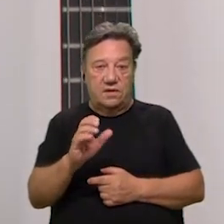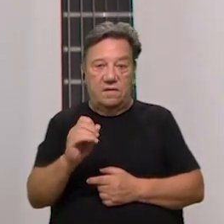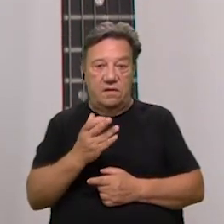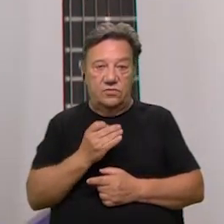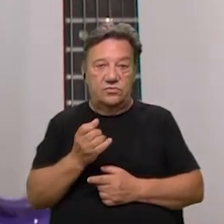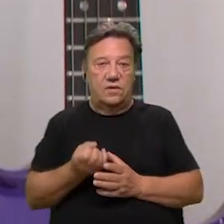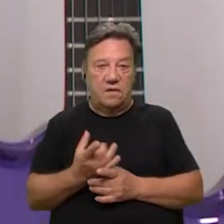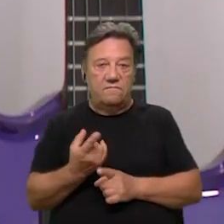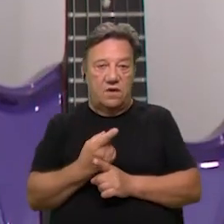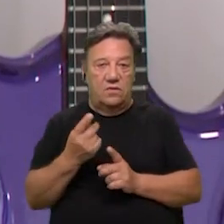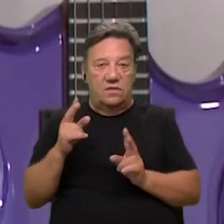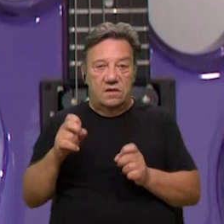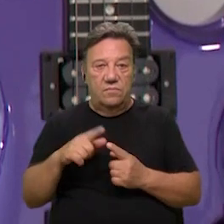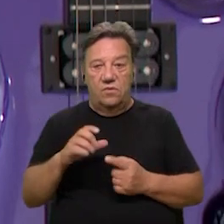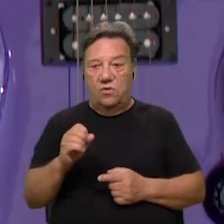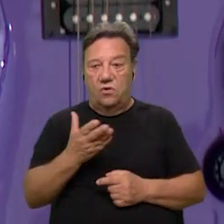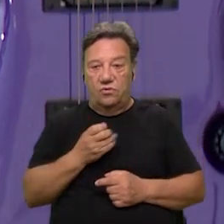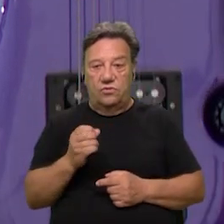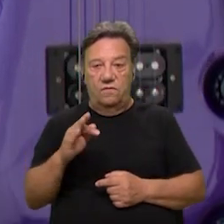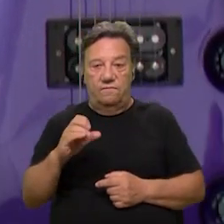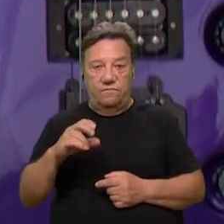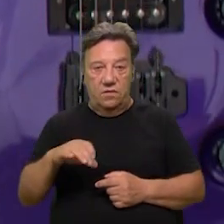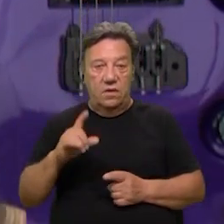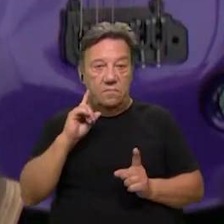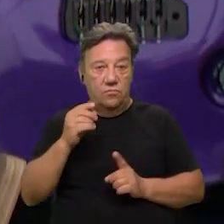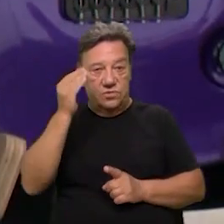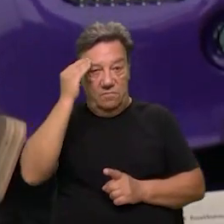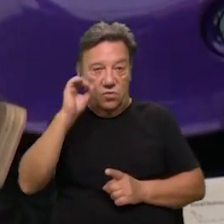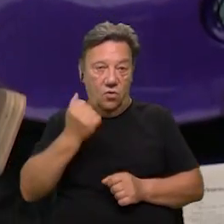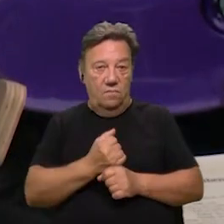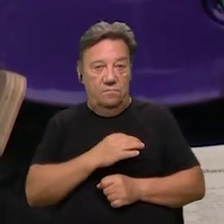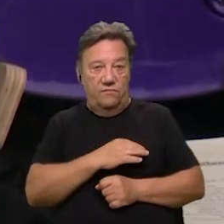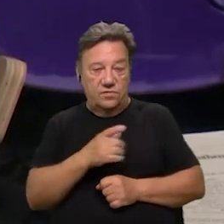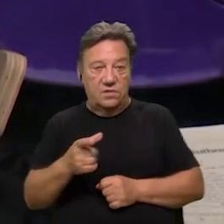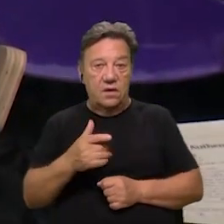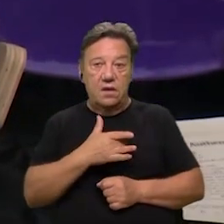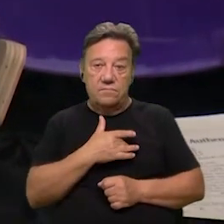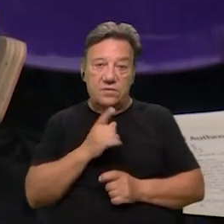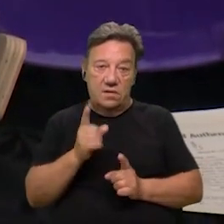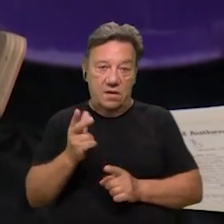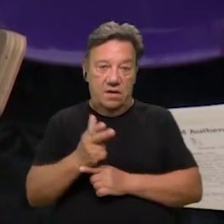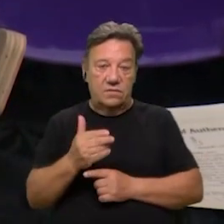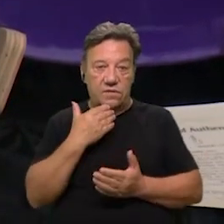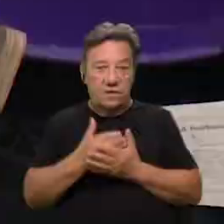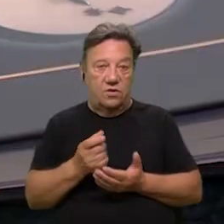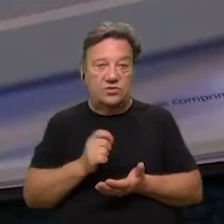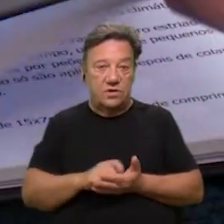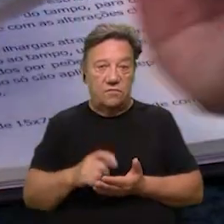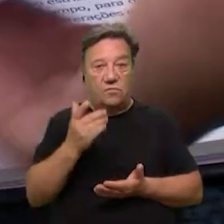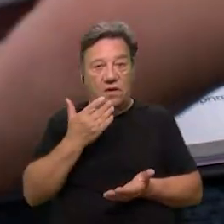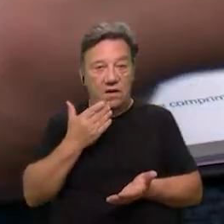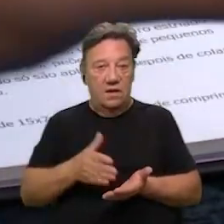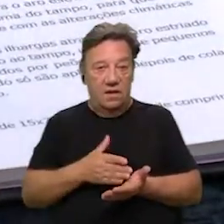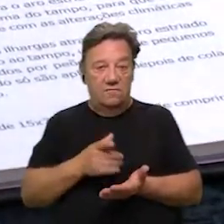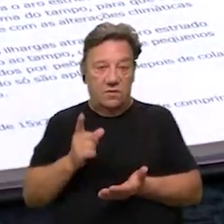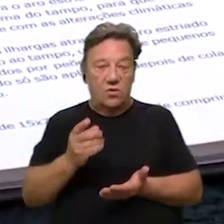cria vários tipos de cordofones para músicos amadores ou profissionais. A paixão por esta arte levou-o a escrever um livro